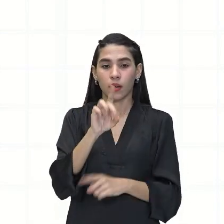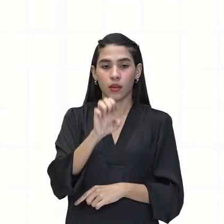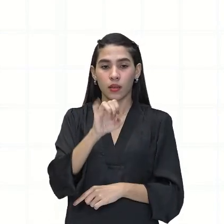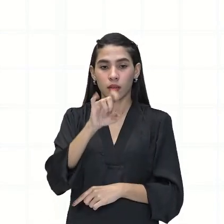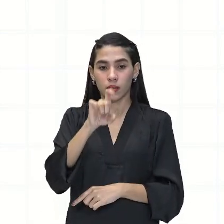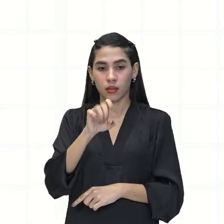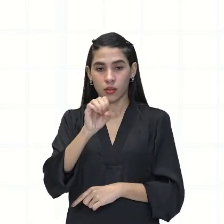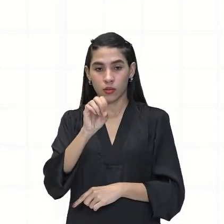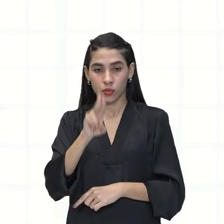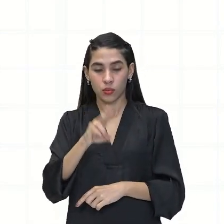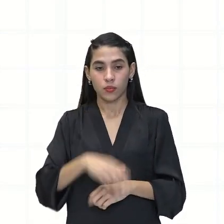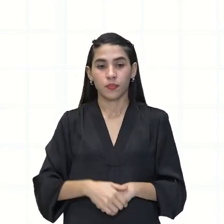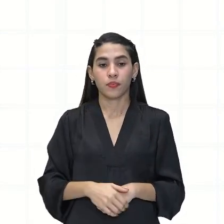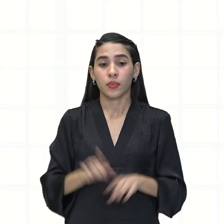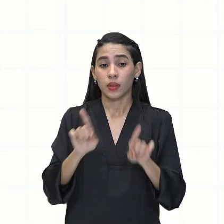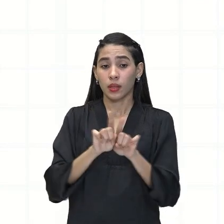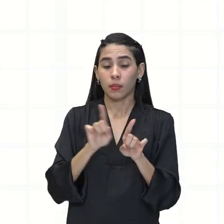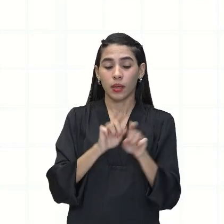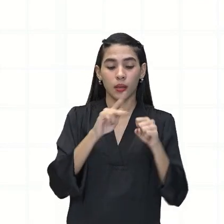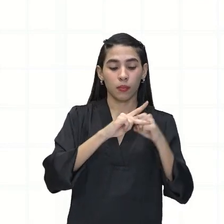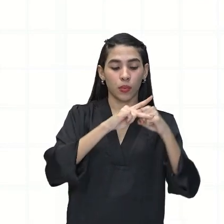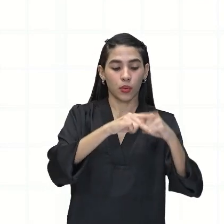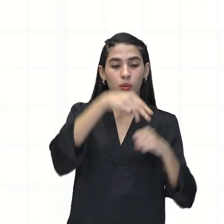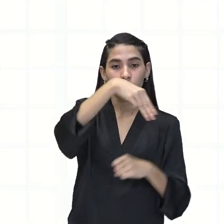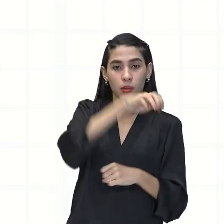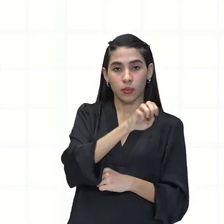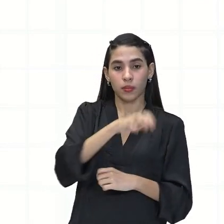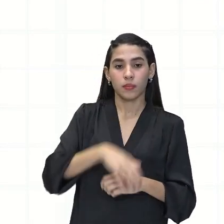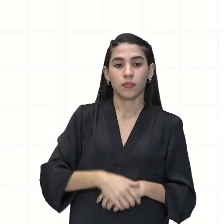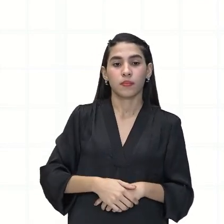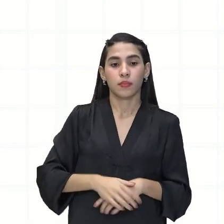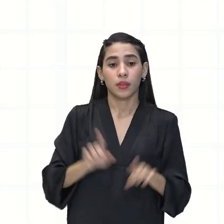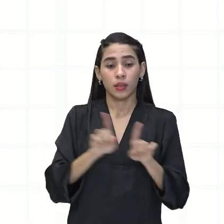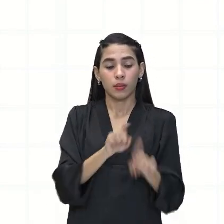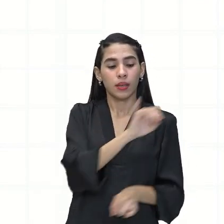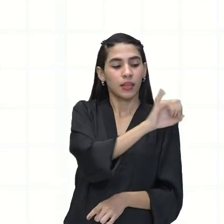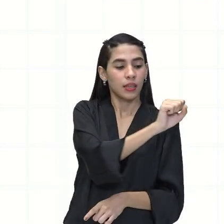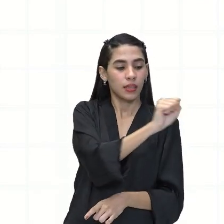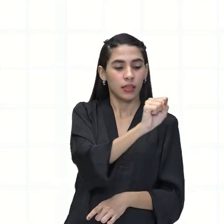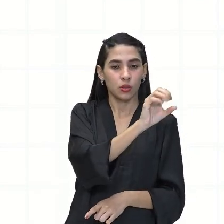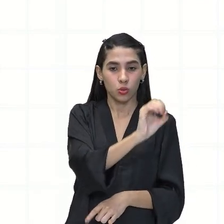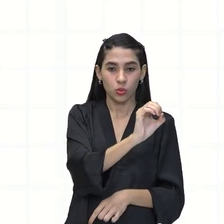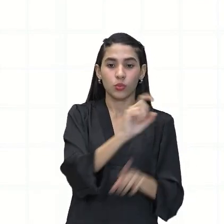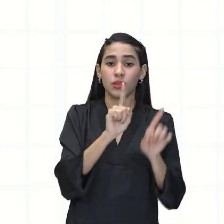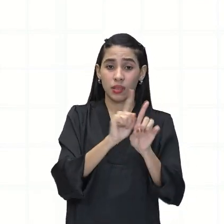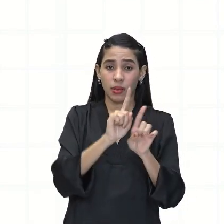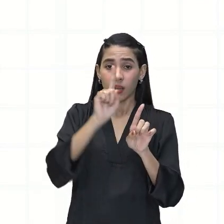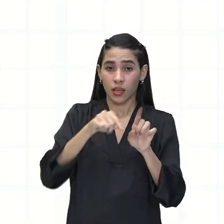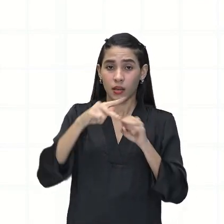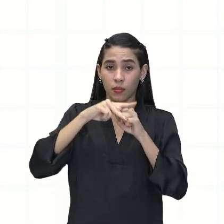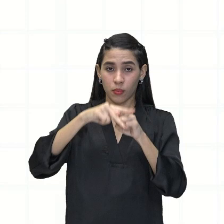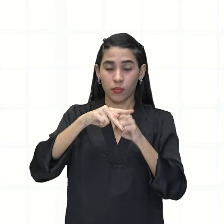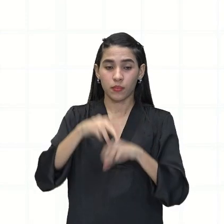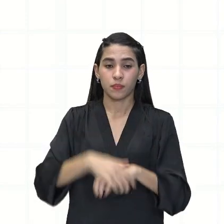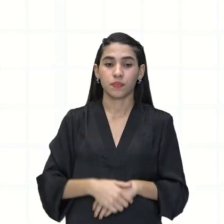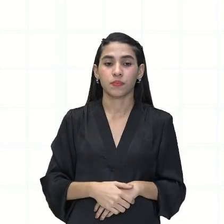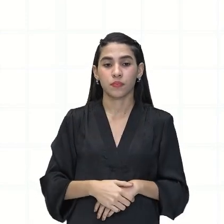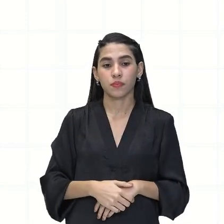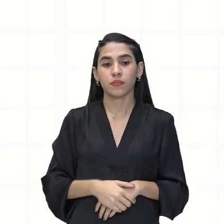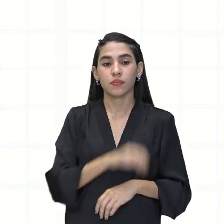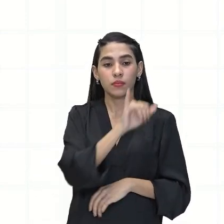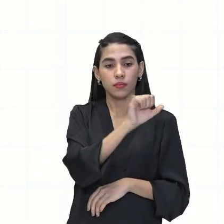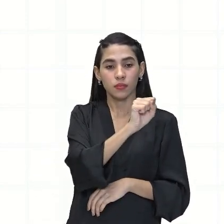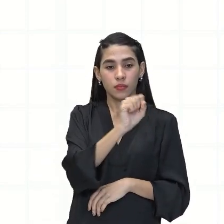nosso pronome, e aqui o pronome oblíquo, e nós temos o isso, que também é um pronome, e esse isso é um